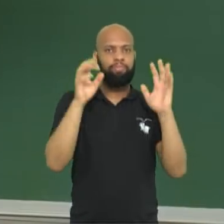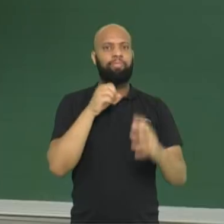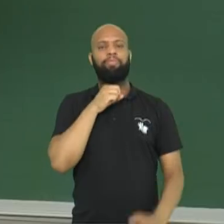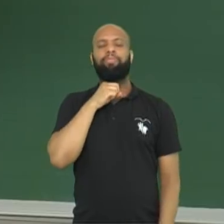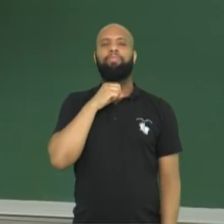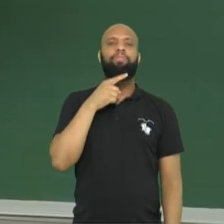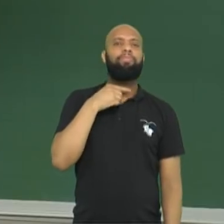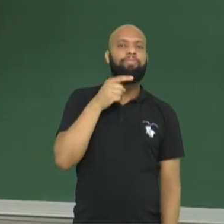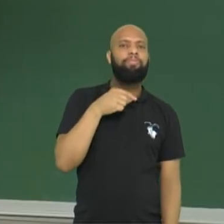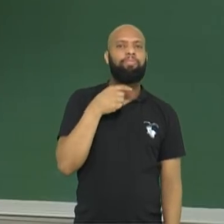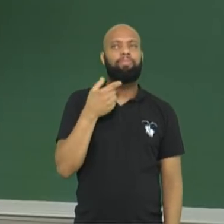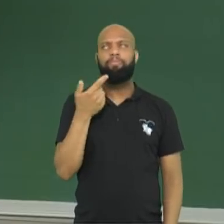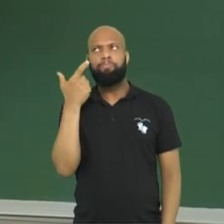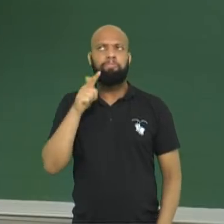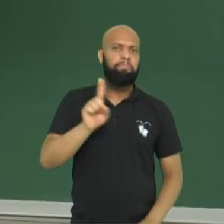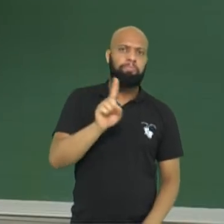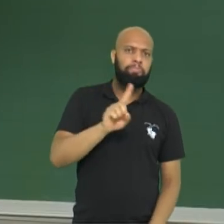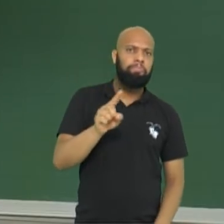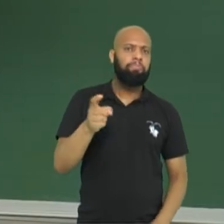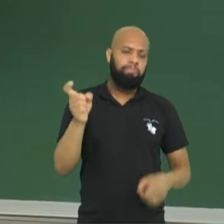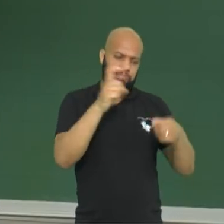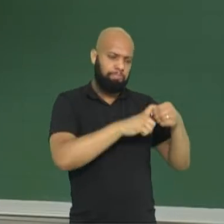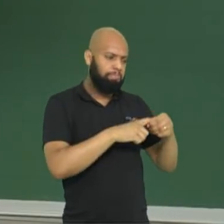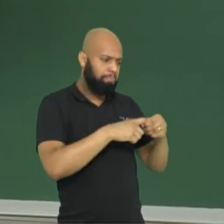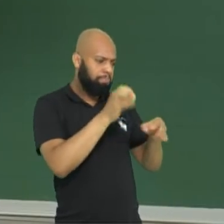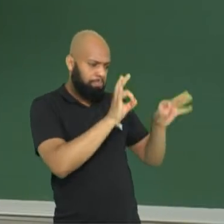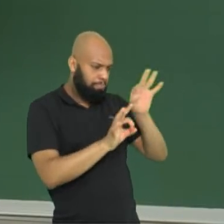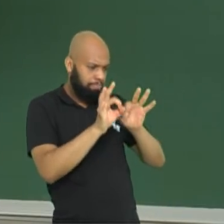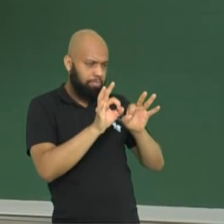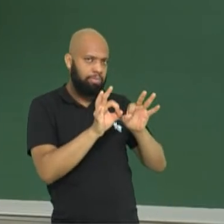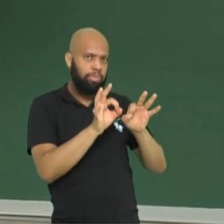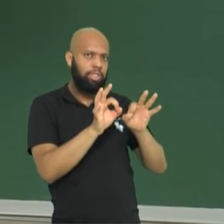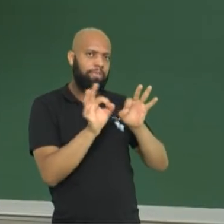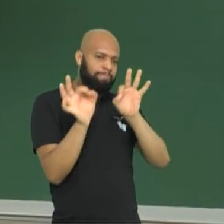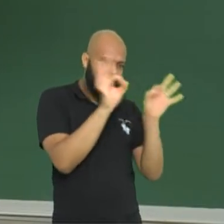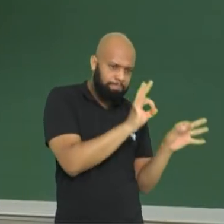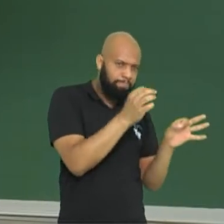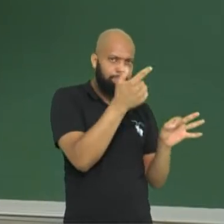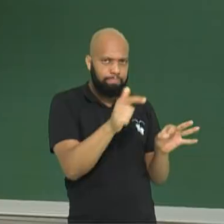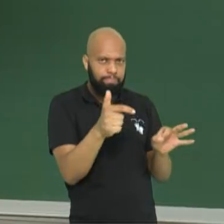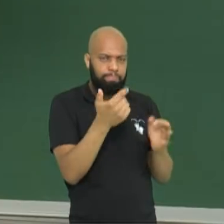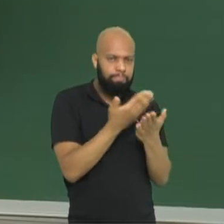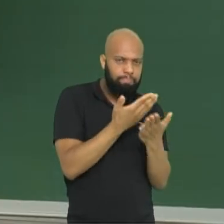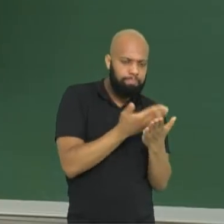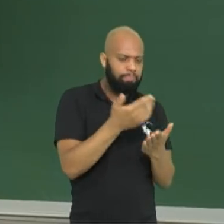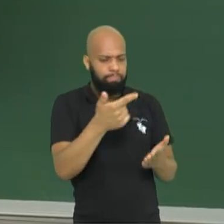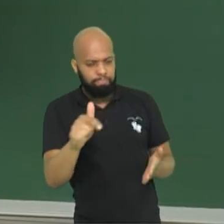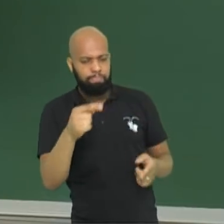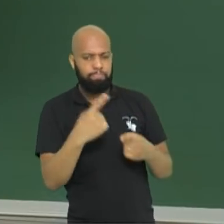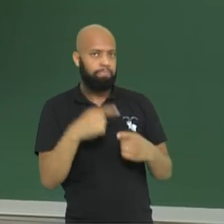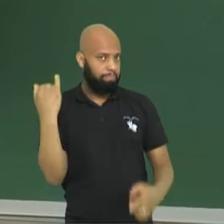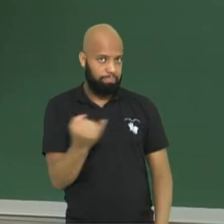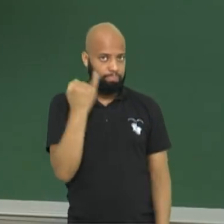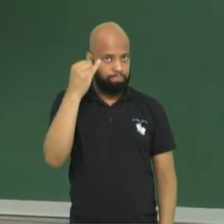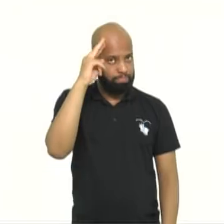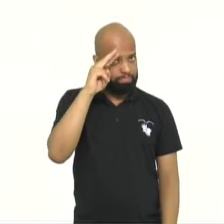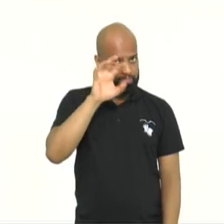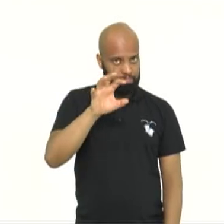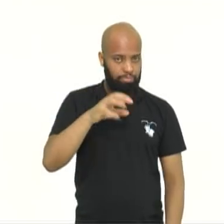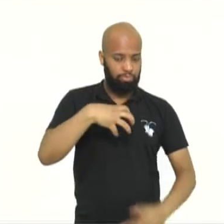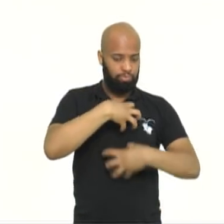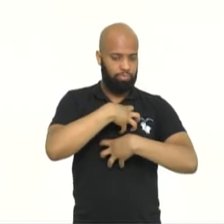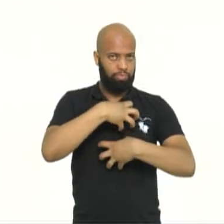não acertou, revise, retome esse conteúdo, porque é bem importante, né? Lembrar dessas situações, né? Dessas formas